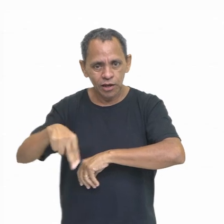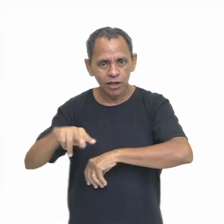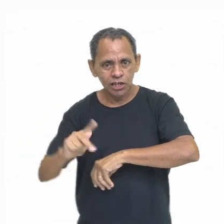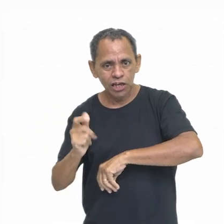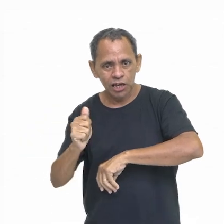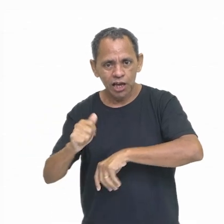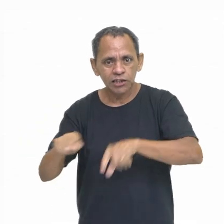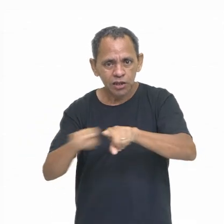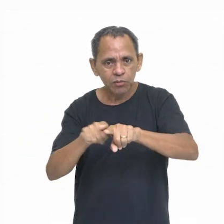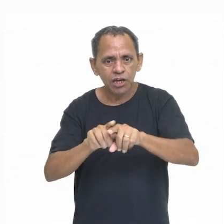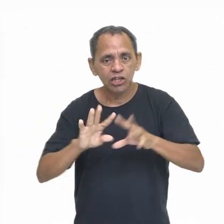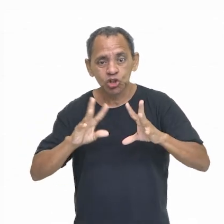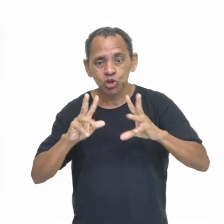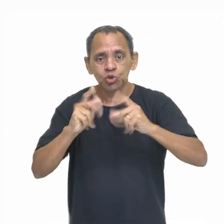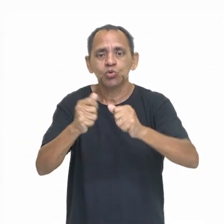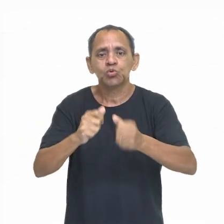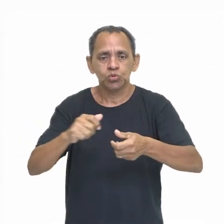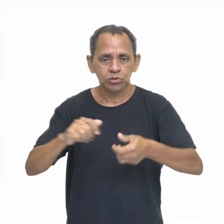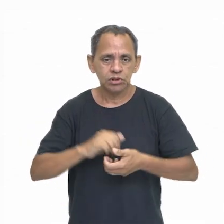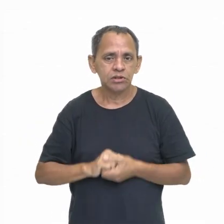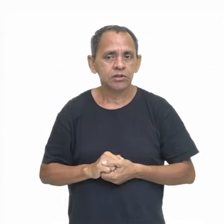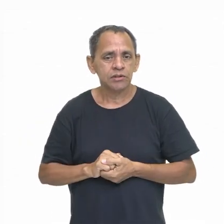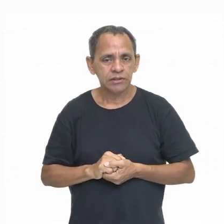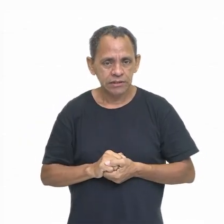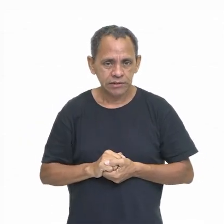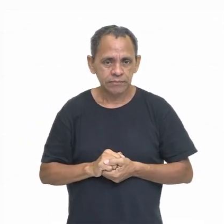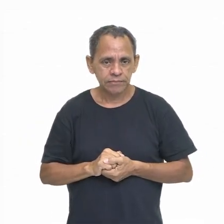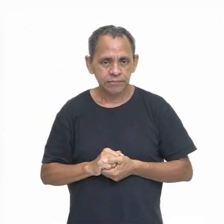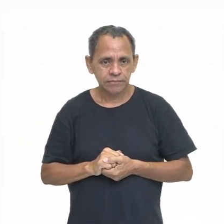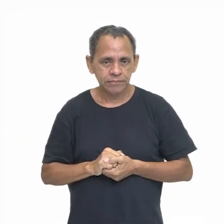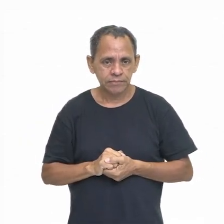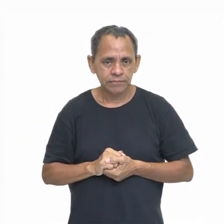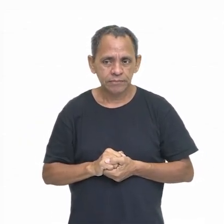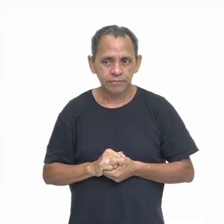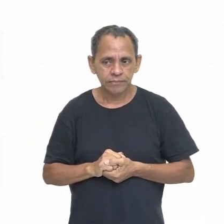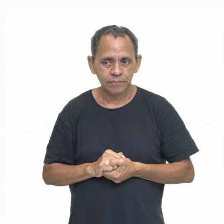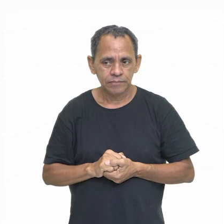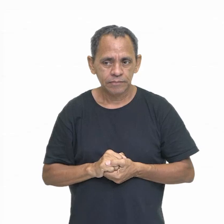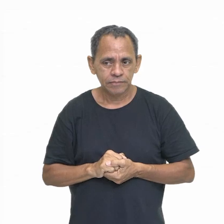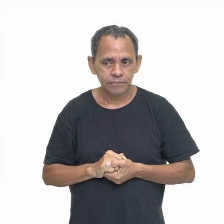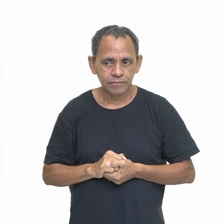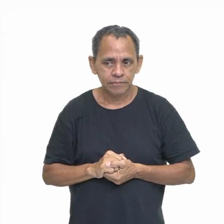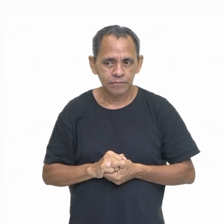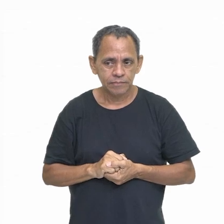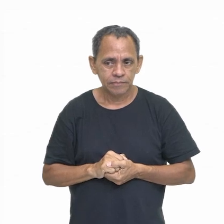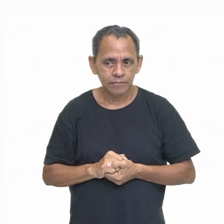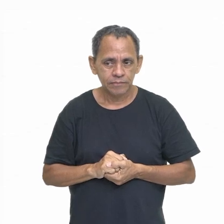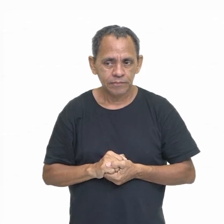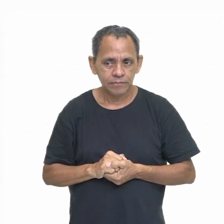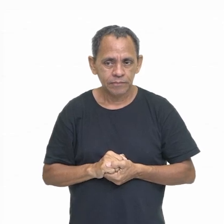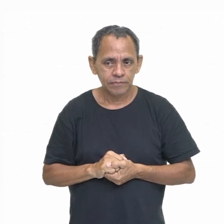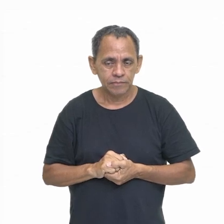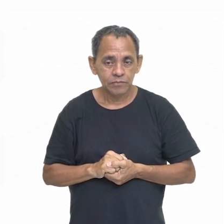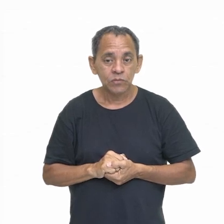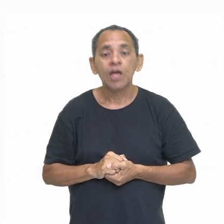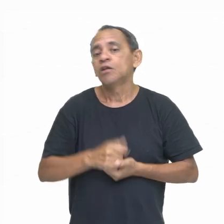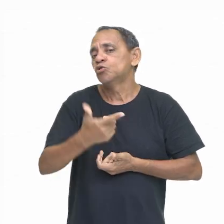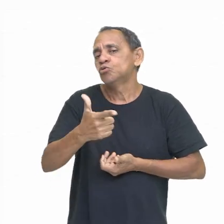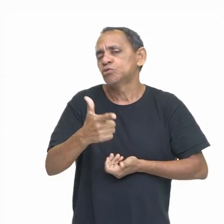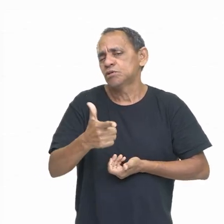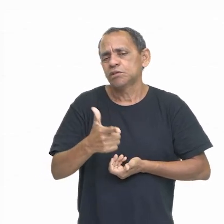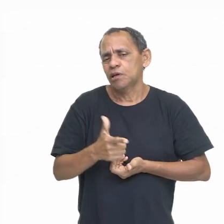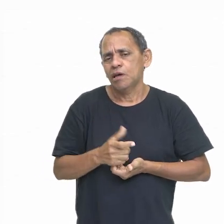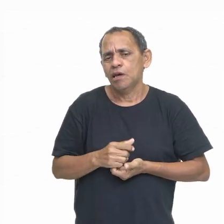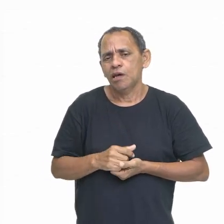Então, é basicamente oferecendo esses favores, principalmente onde não há tanta supervisão